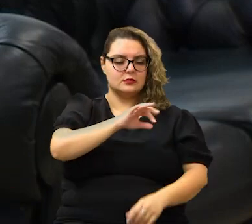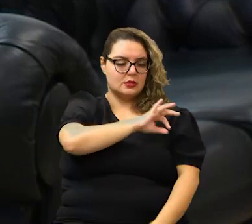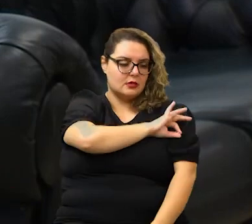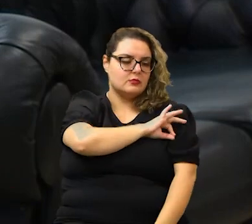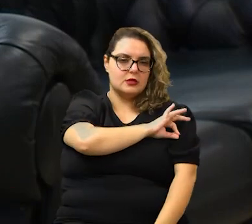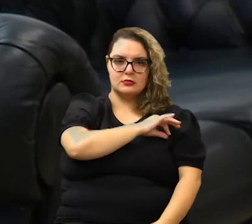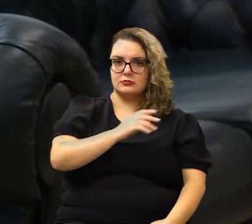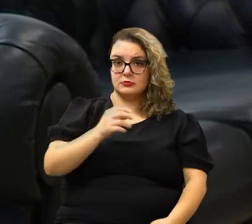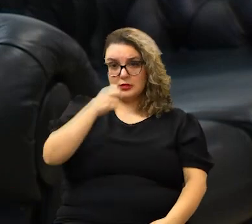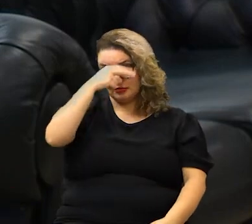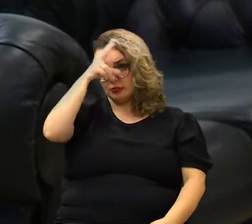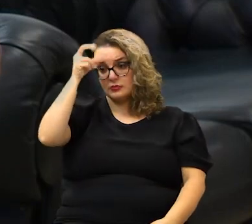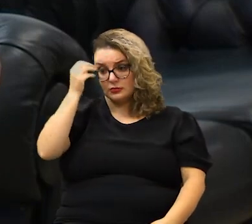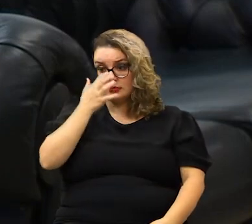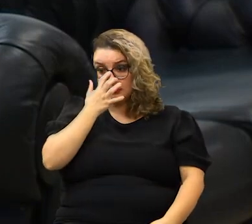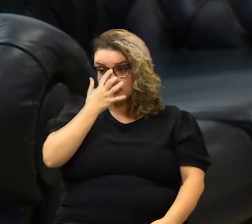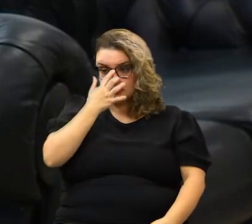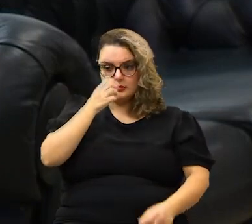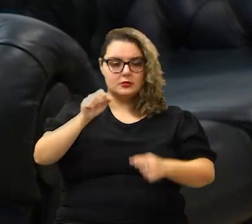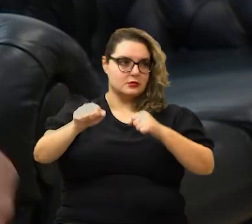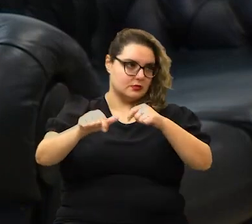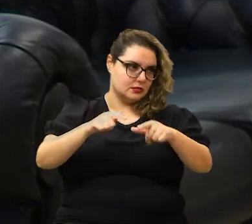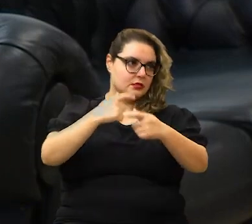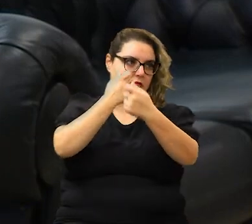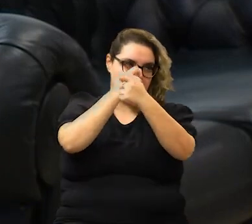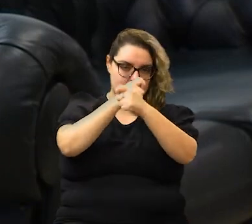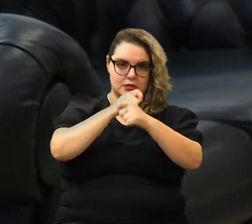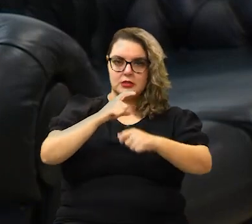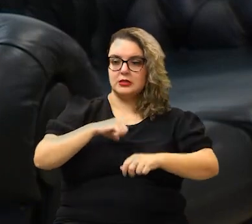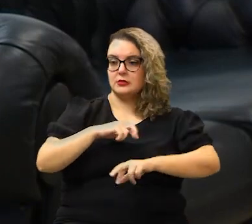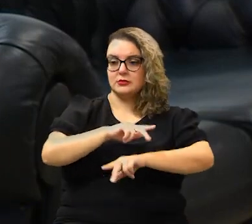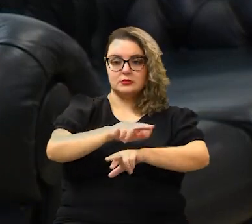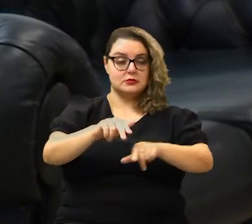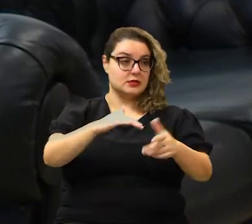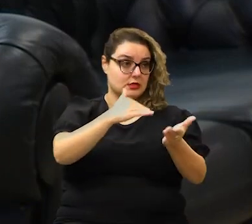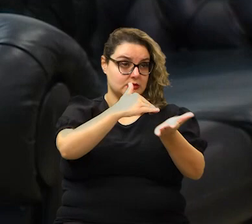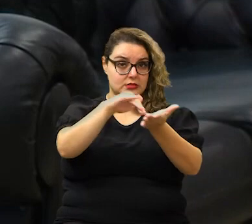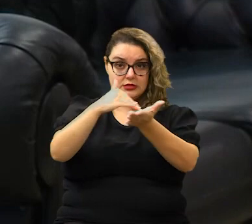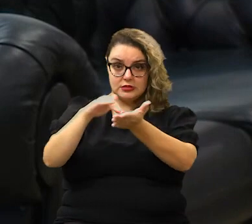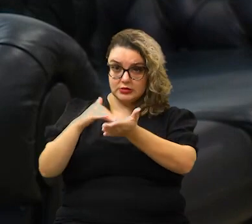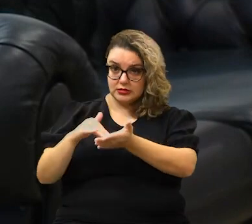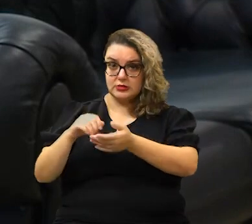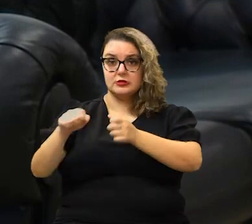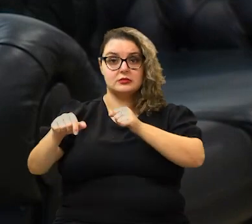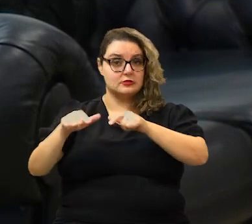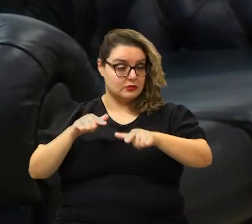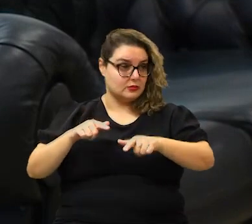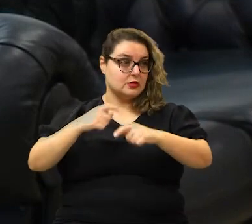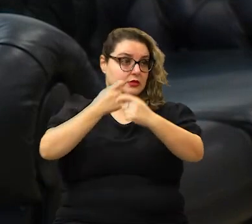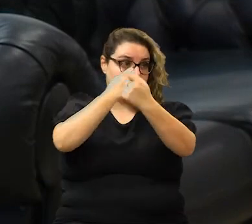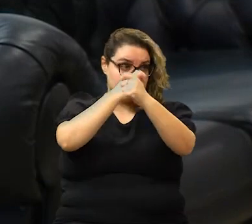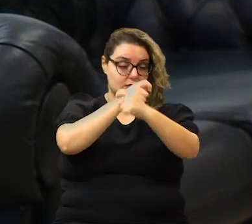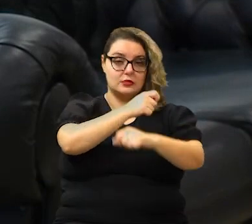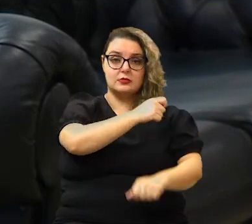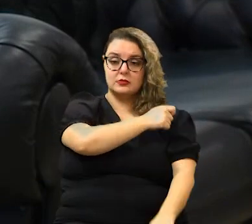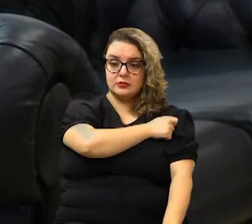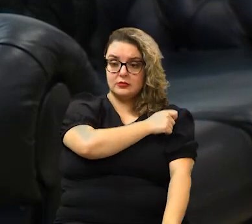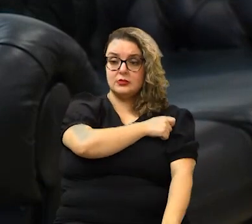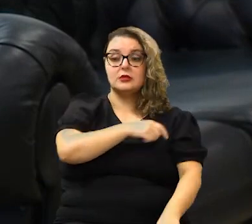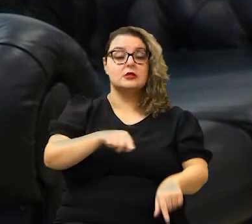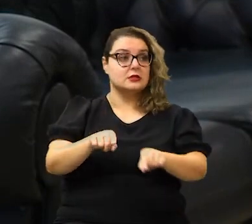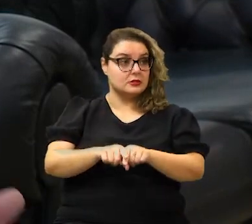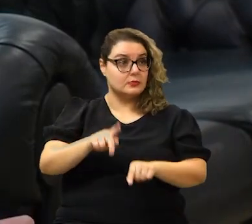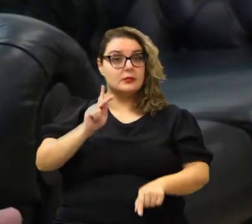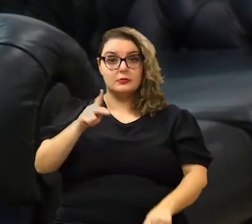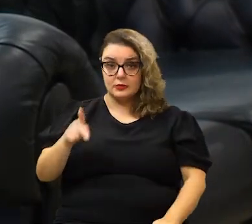da prefeitura, desde o prefeito, que se formou na PUC, nós temos vários secretários municipais que foram